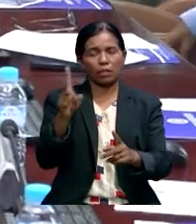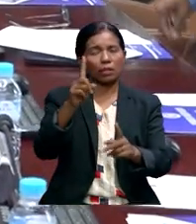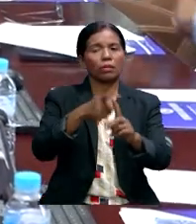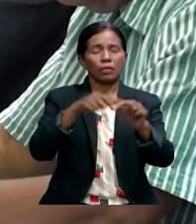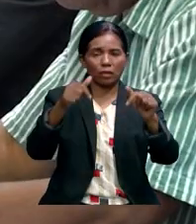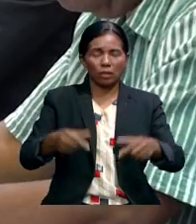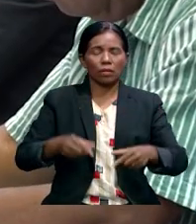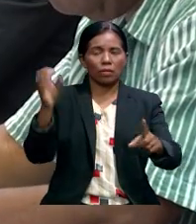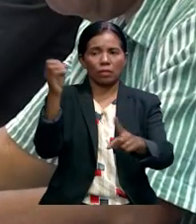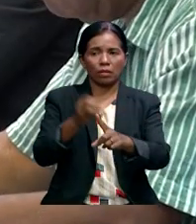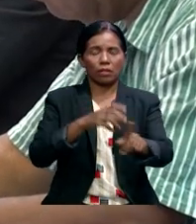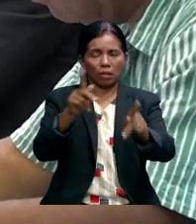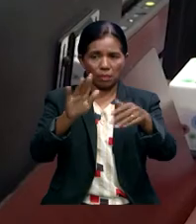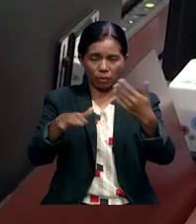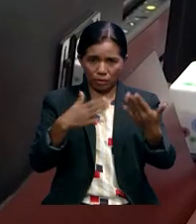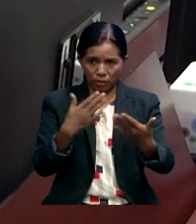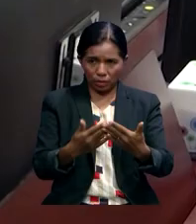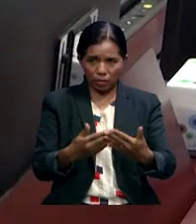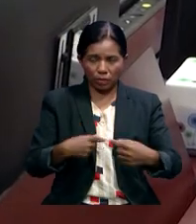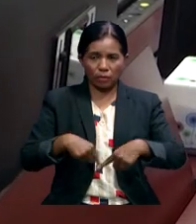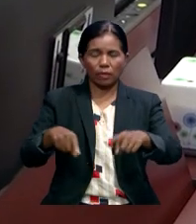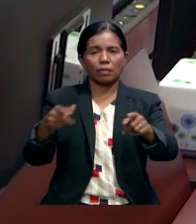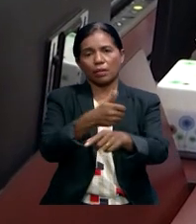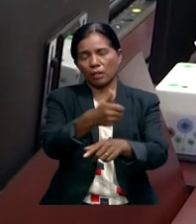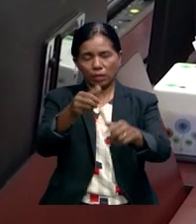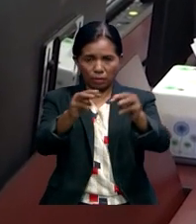at fo oportunidade ba comunidade sira, o de fila ba ideidak ne